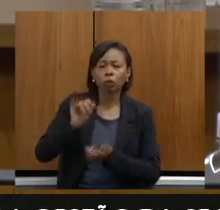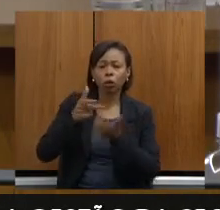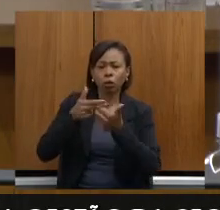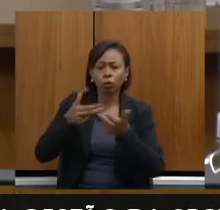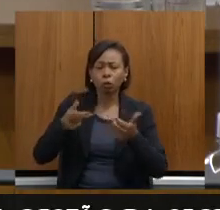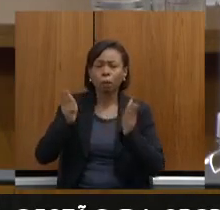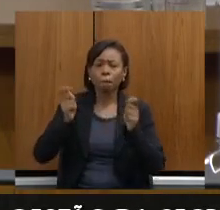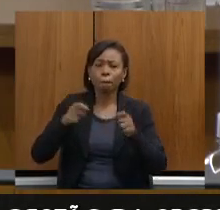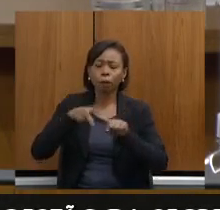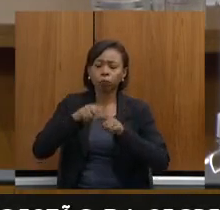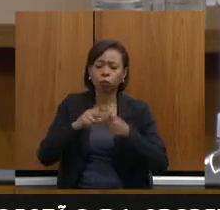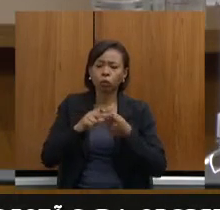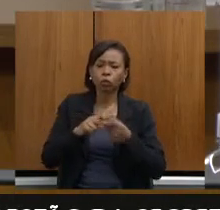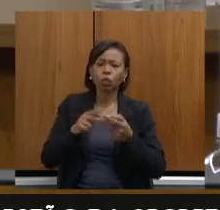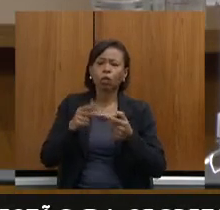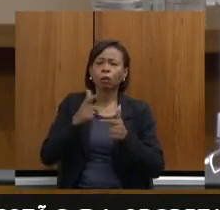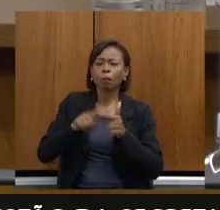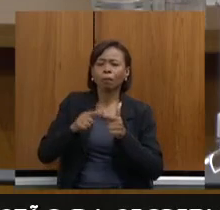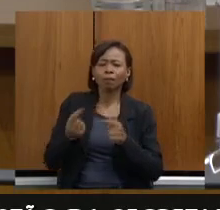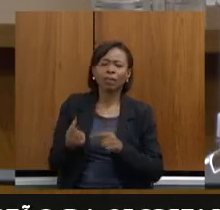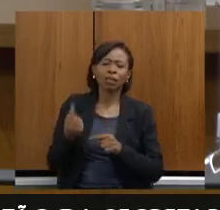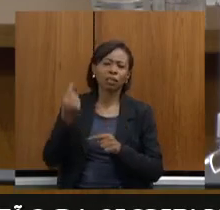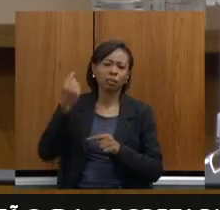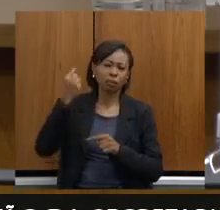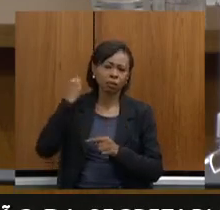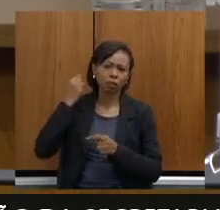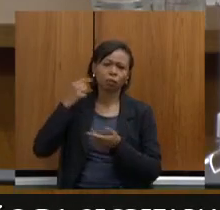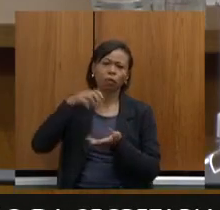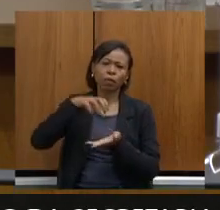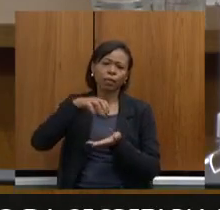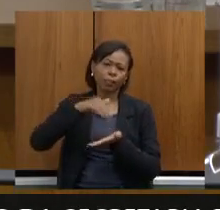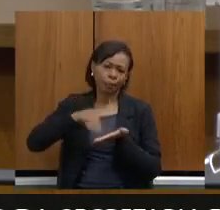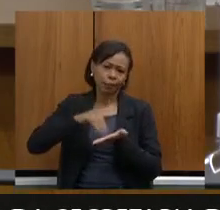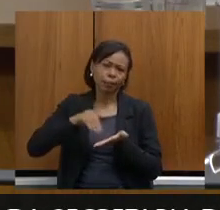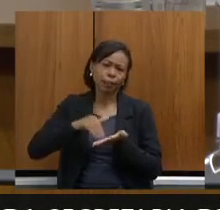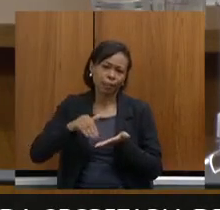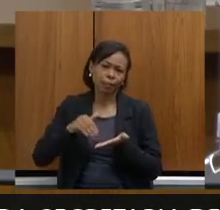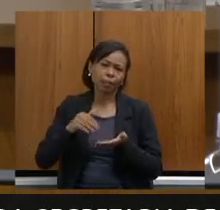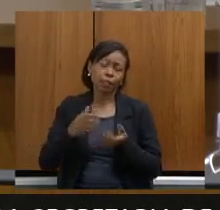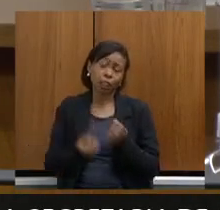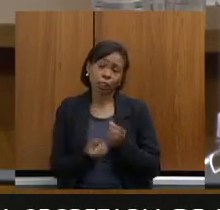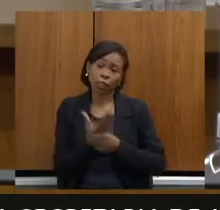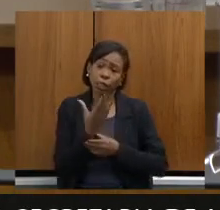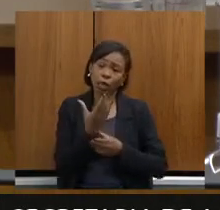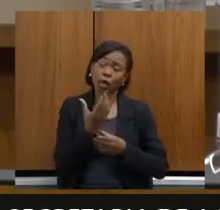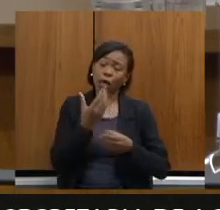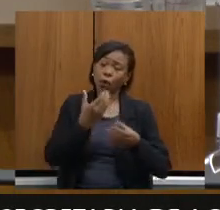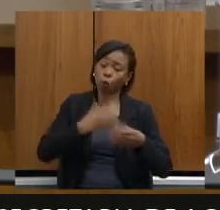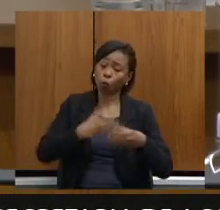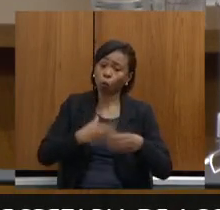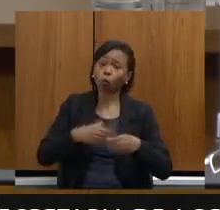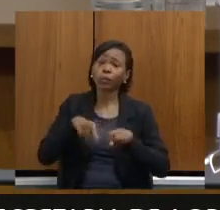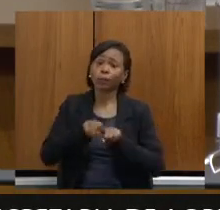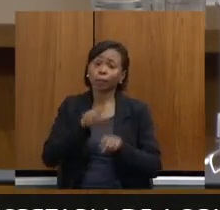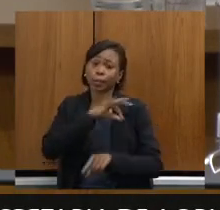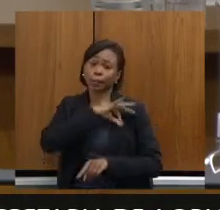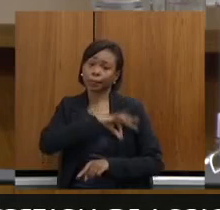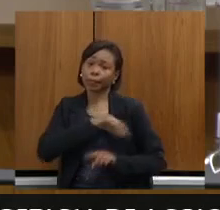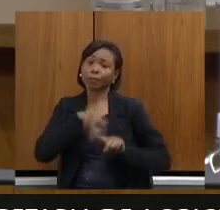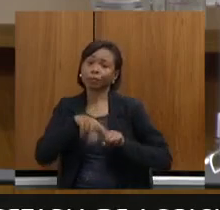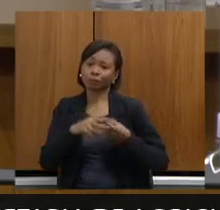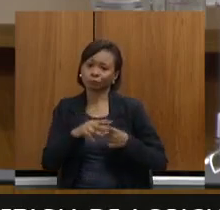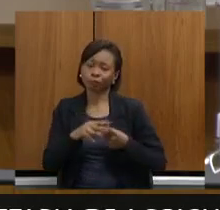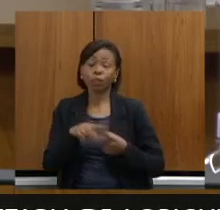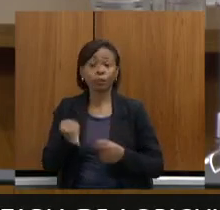essas distorções antigas a secretaria da necessidade de concurso e também é de correção do salário da nossa